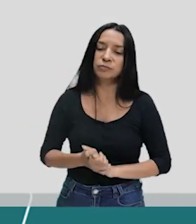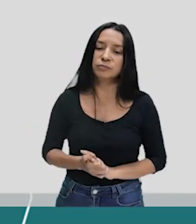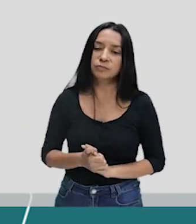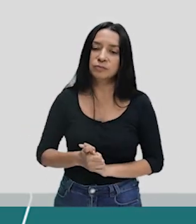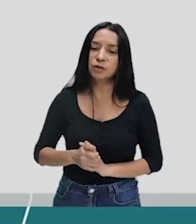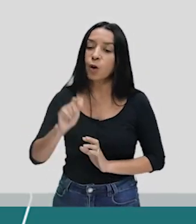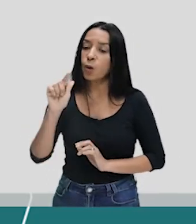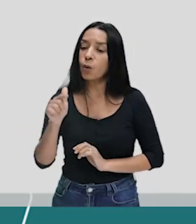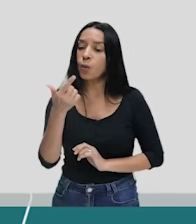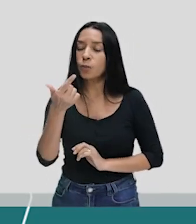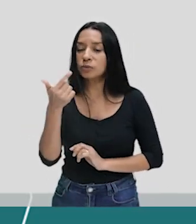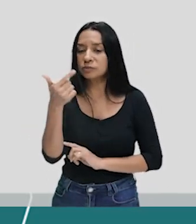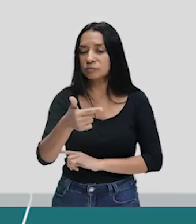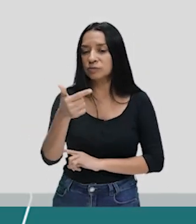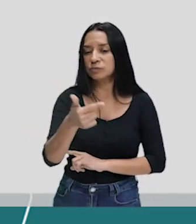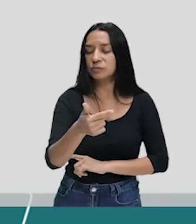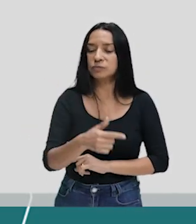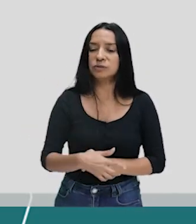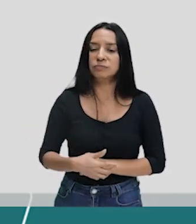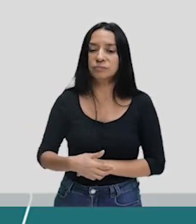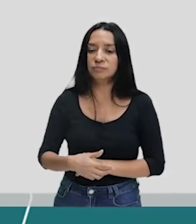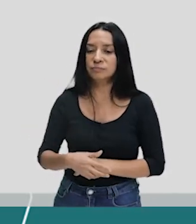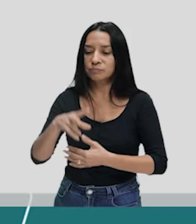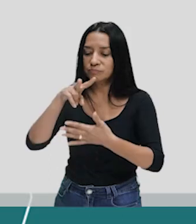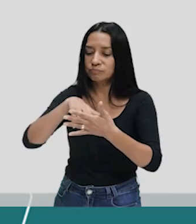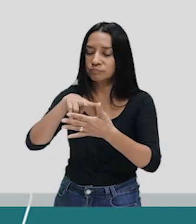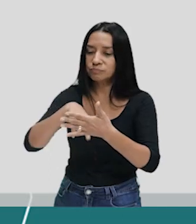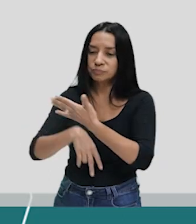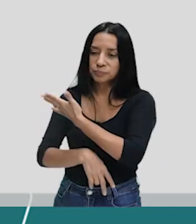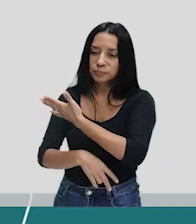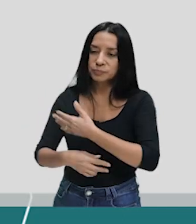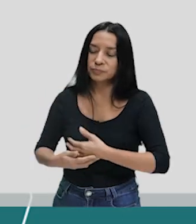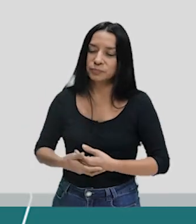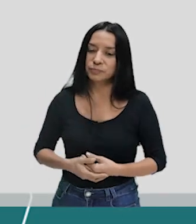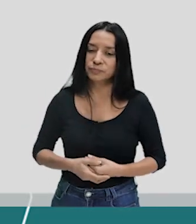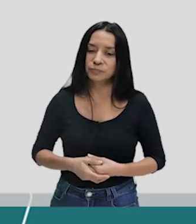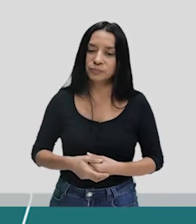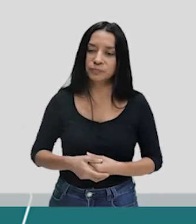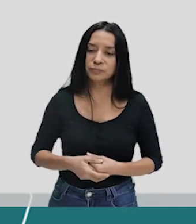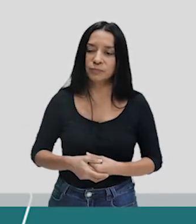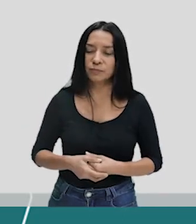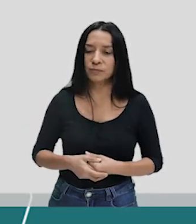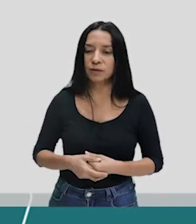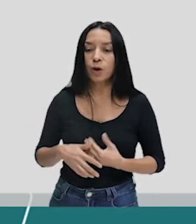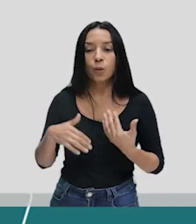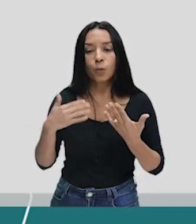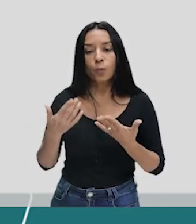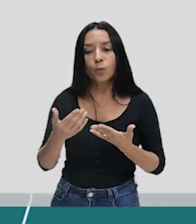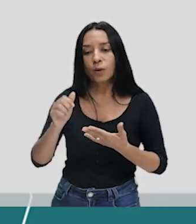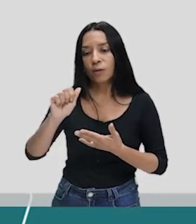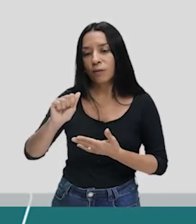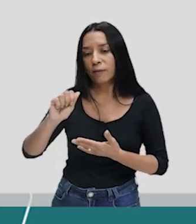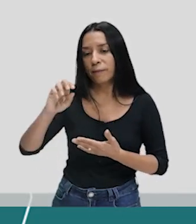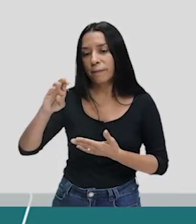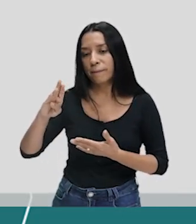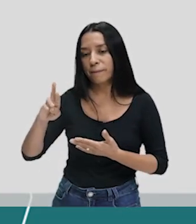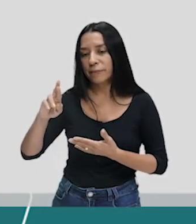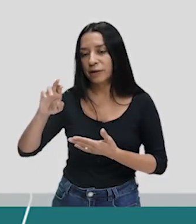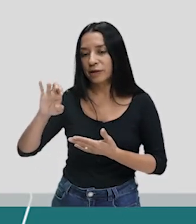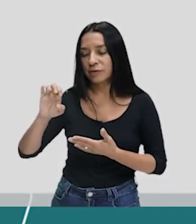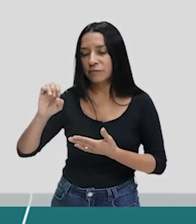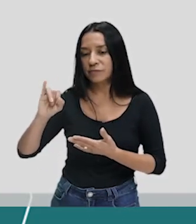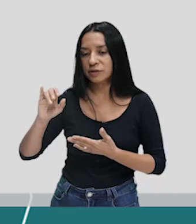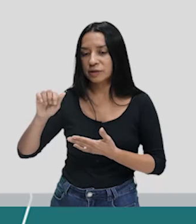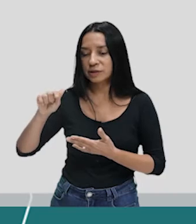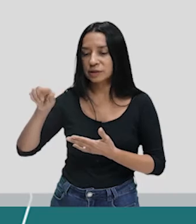Qual abreviação nós usamos quando você quer adicionar alguma coisa no final do texto? É justamente o PS,